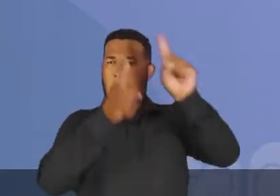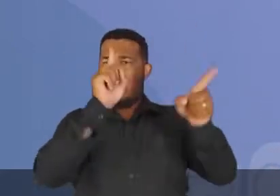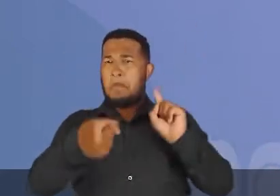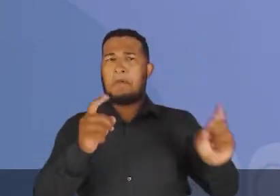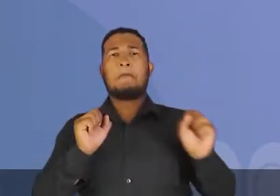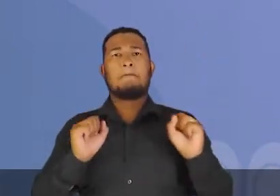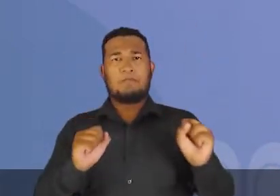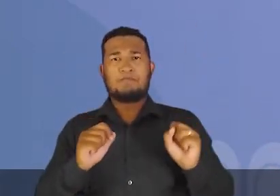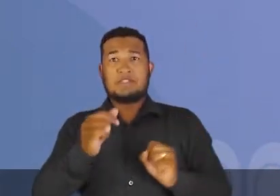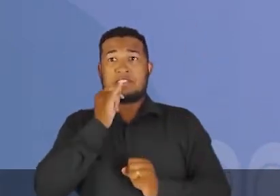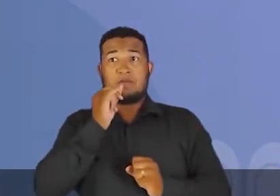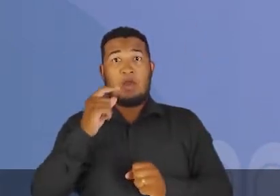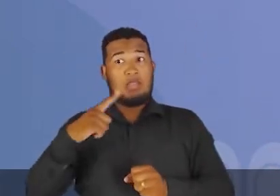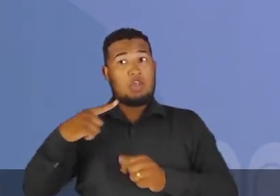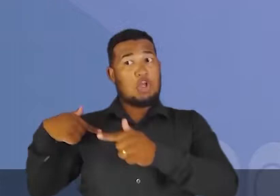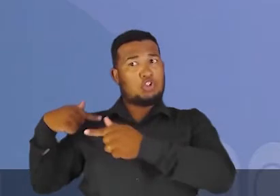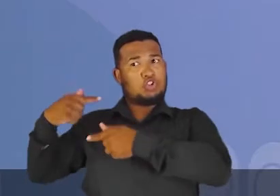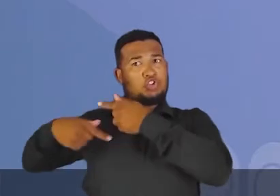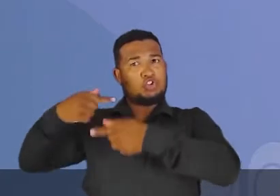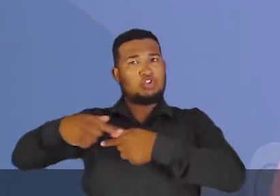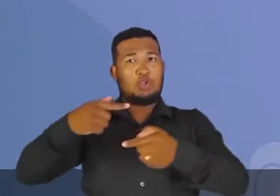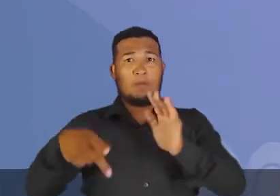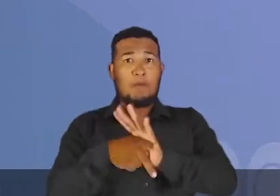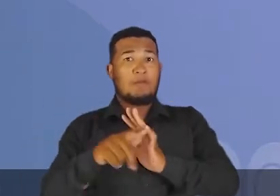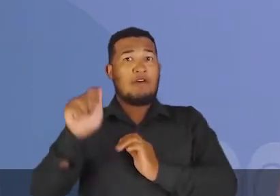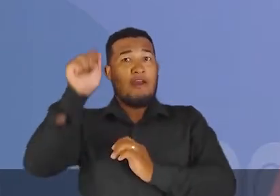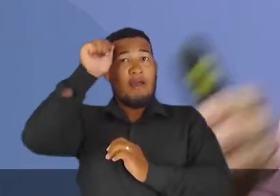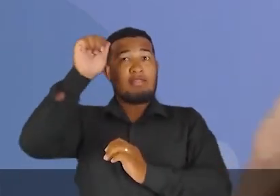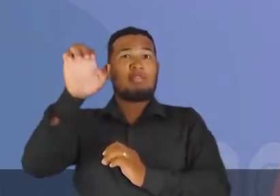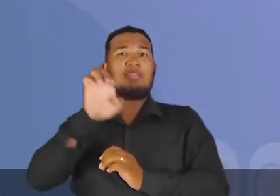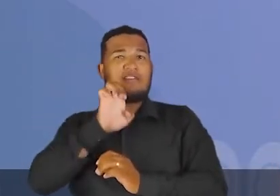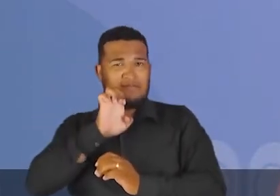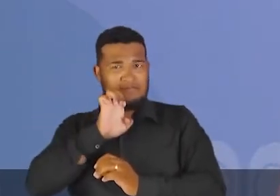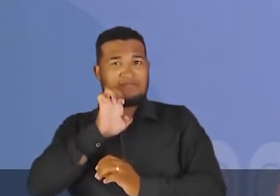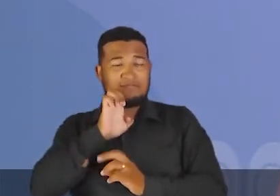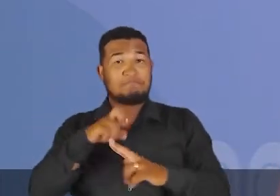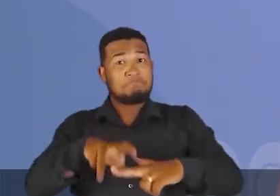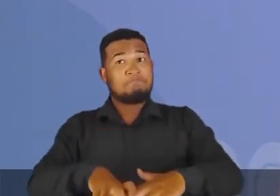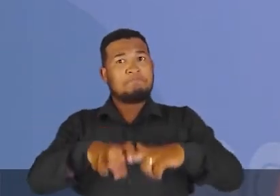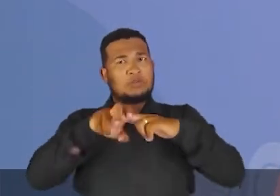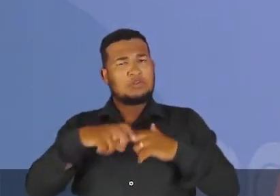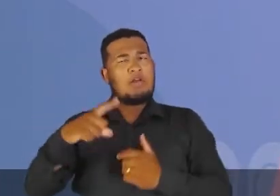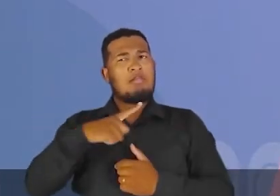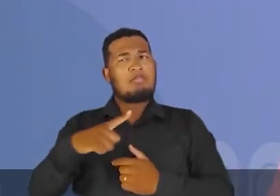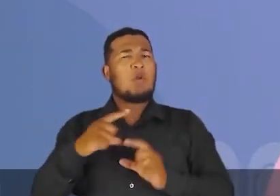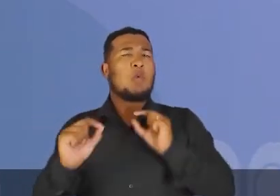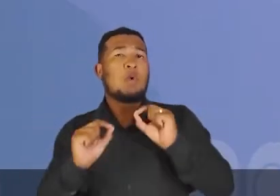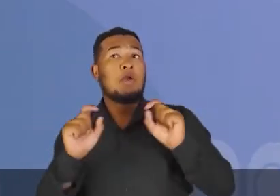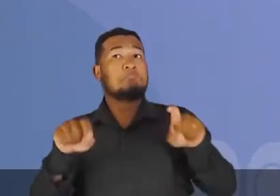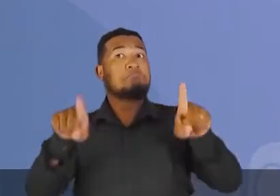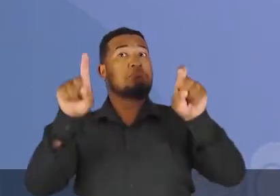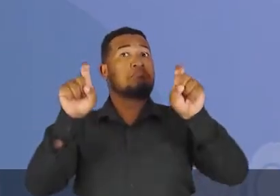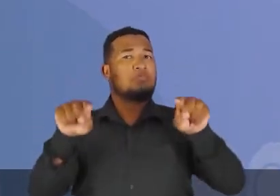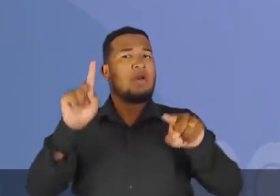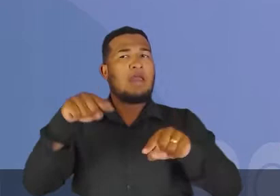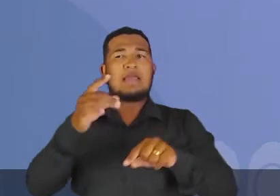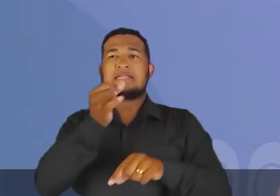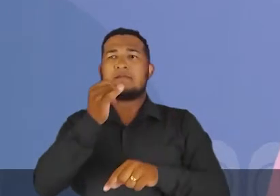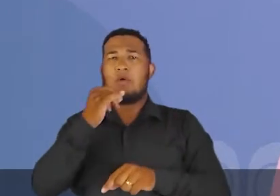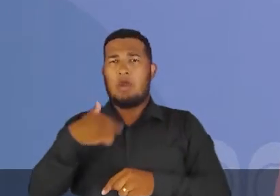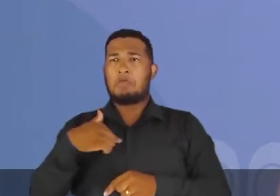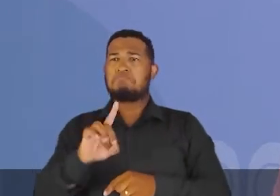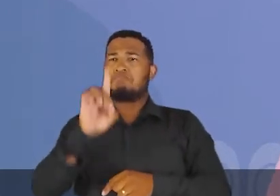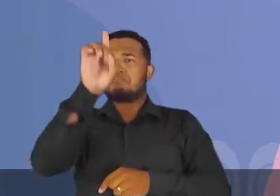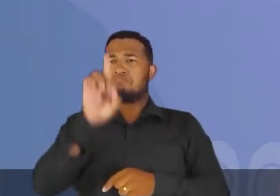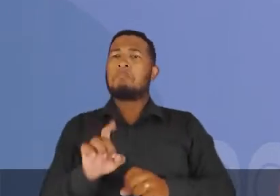são descendentes de Adão e Eva e que por isso seriam, supostamente, senhores legítimos do